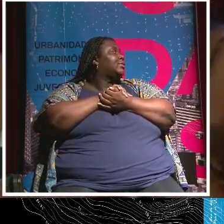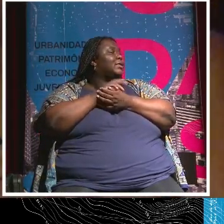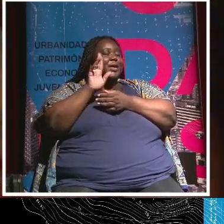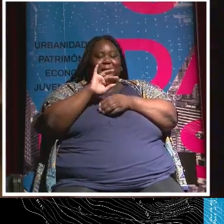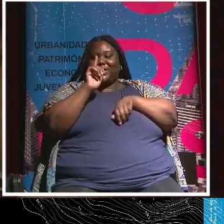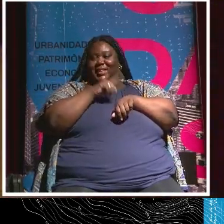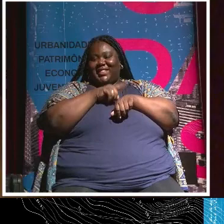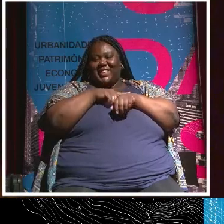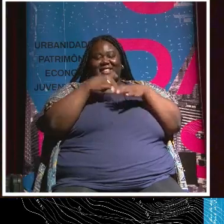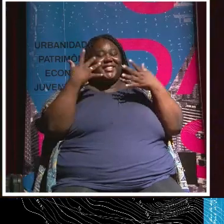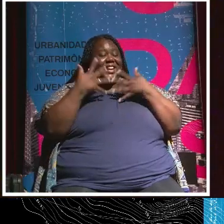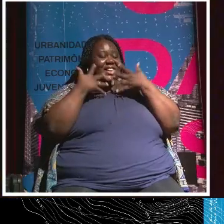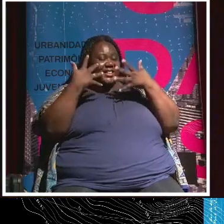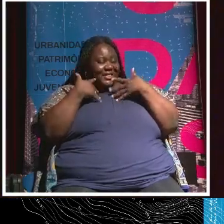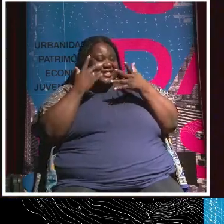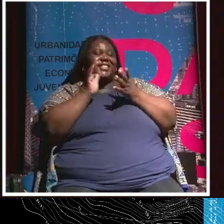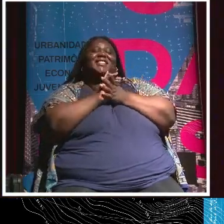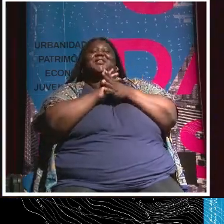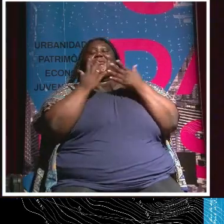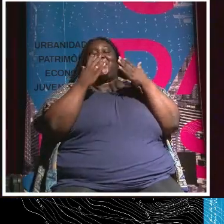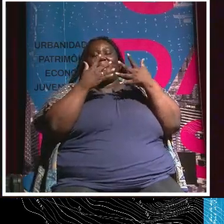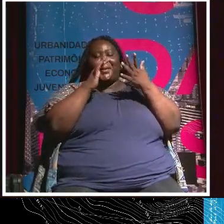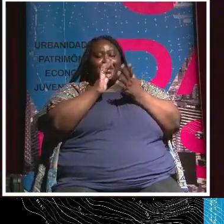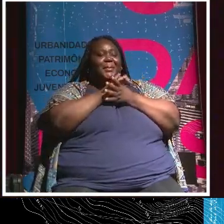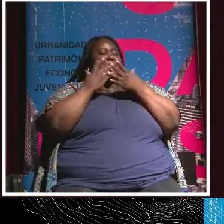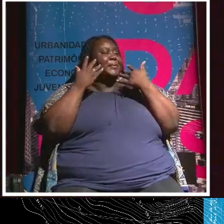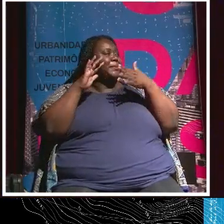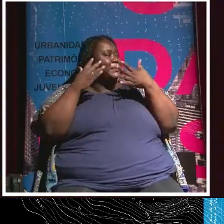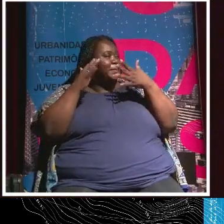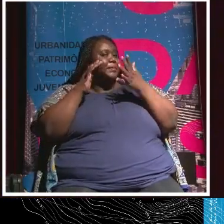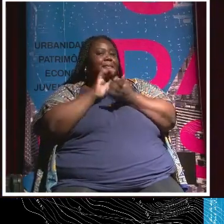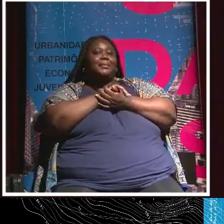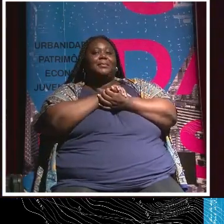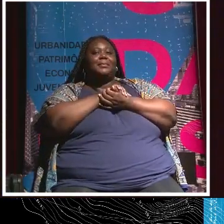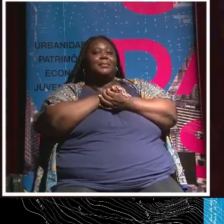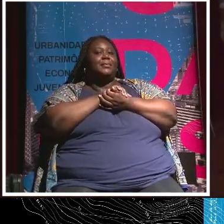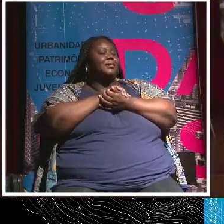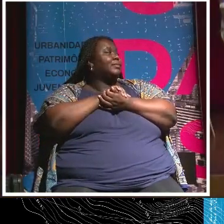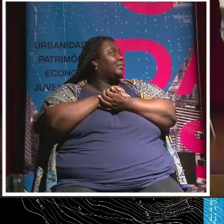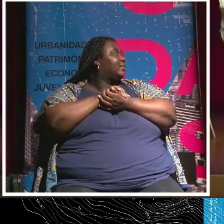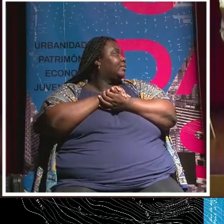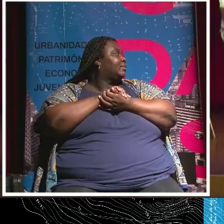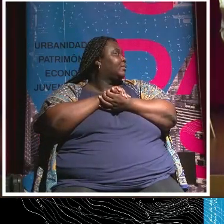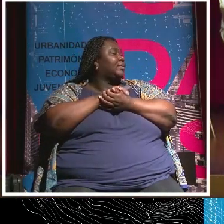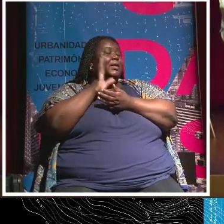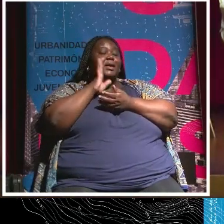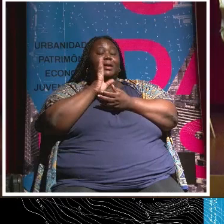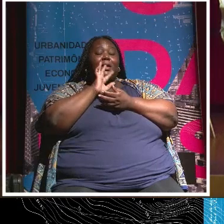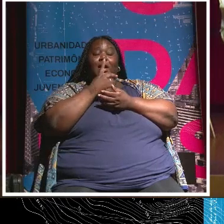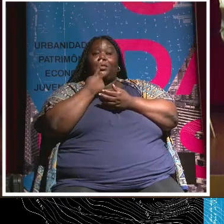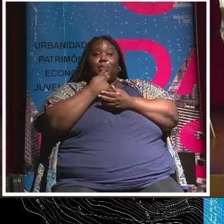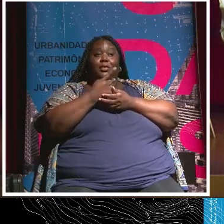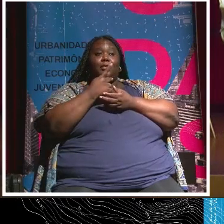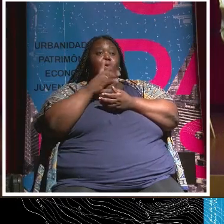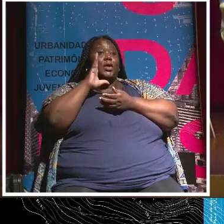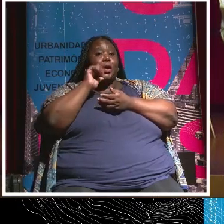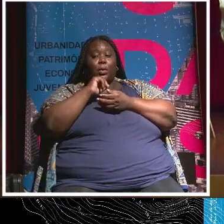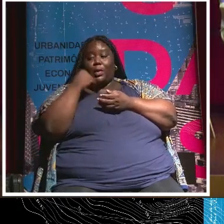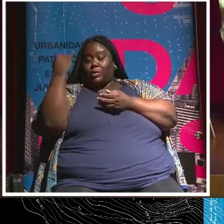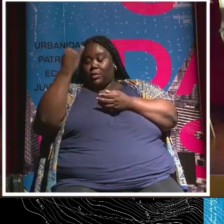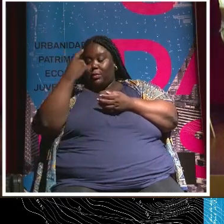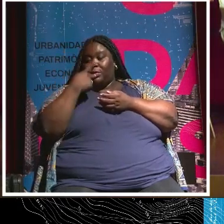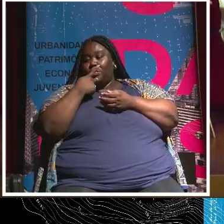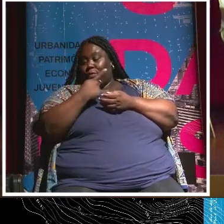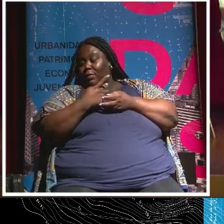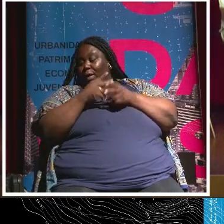excelente. Ah, que alegria! Parabéns. Muito bacana, Roberta, a sua abordagem. Eu acho que é muito importante discutir,